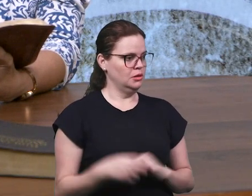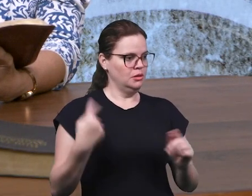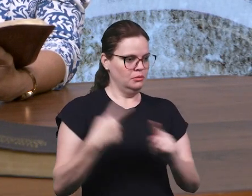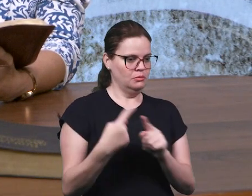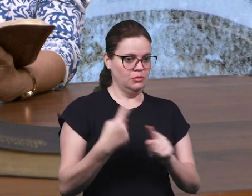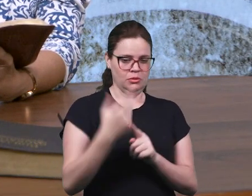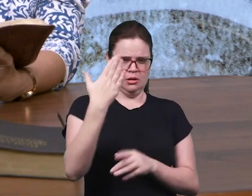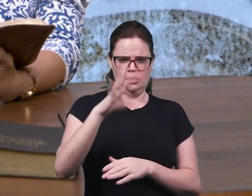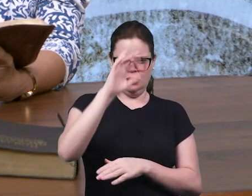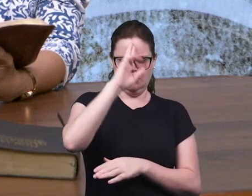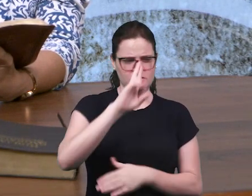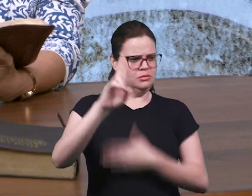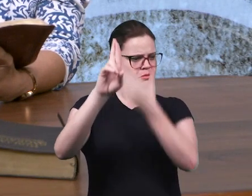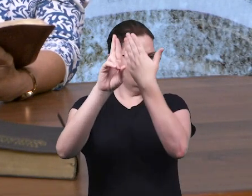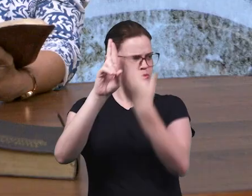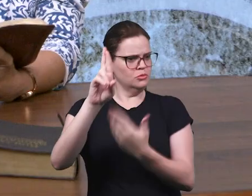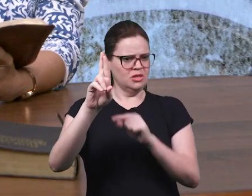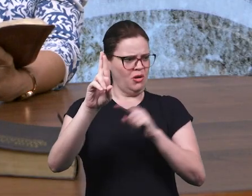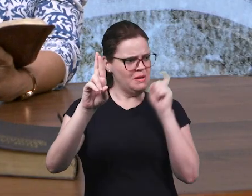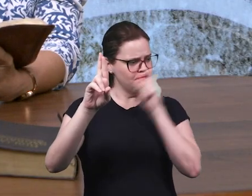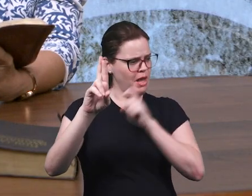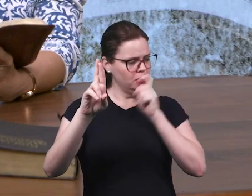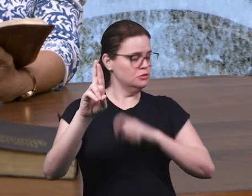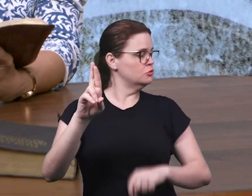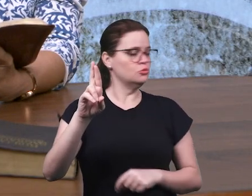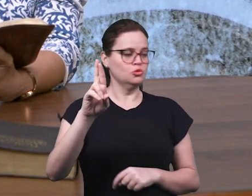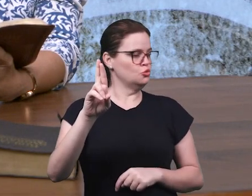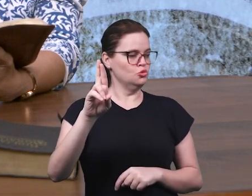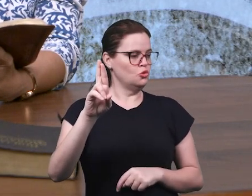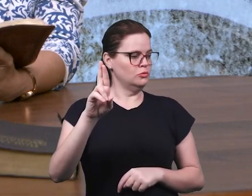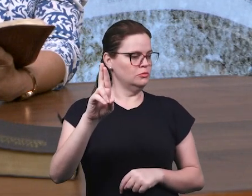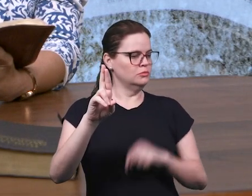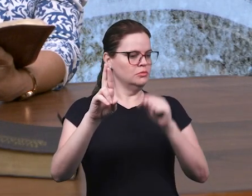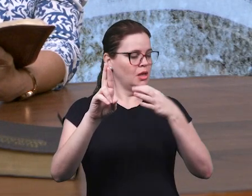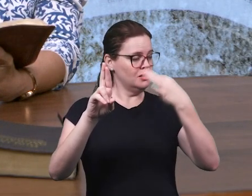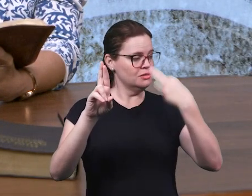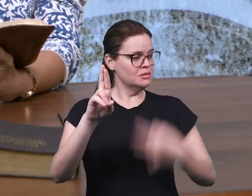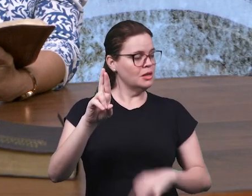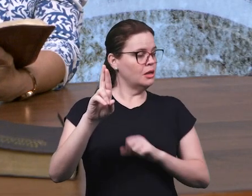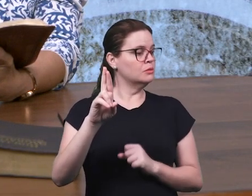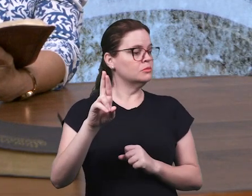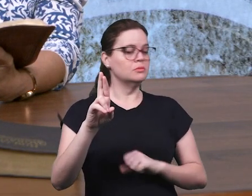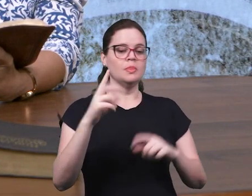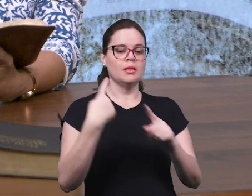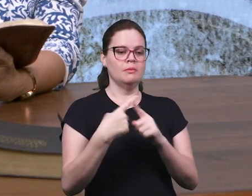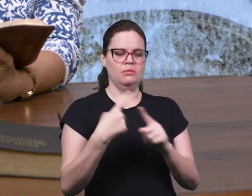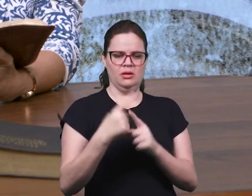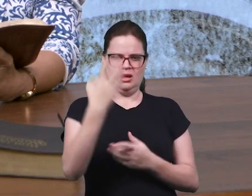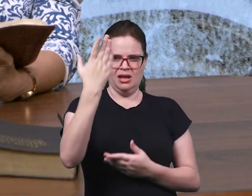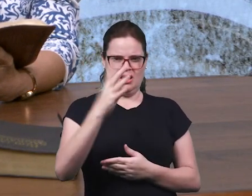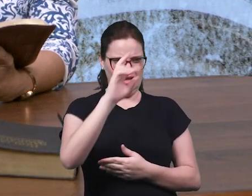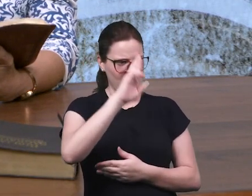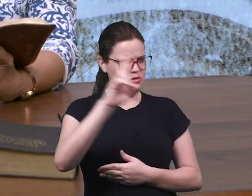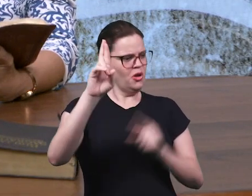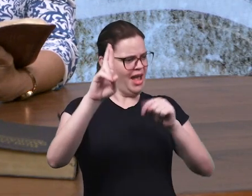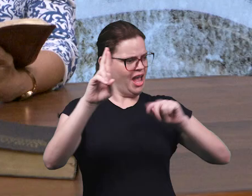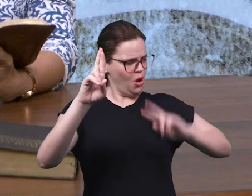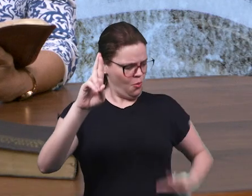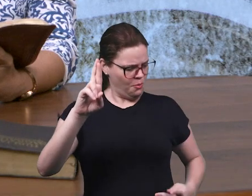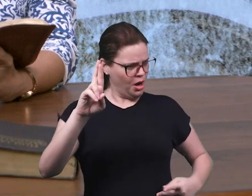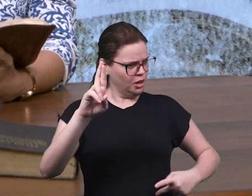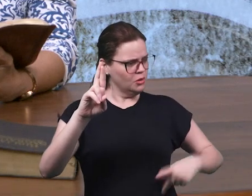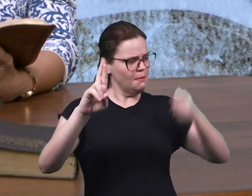de Israel não mente nem se arrepende, porquanto não é um homem para que se